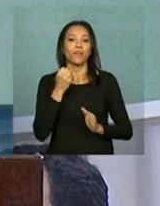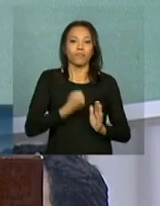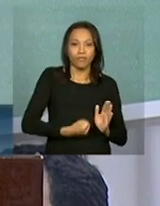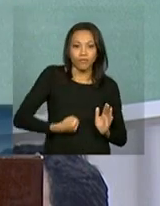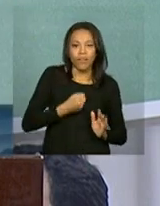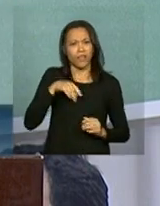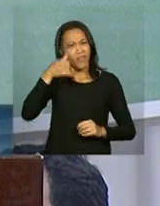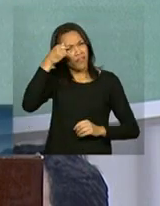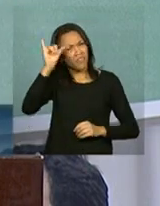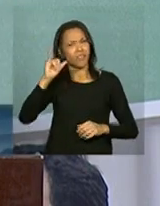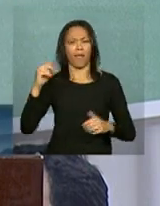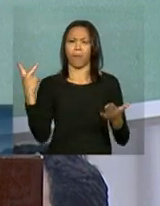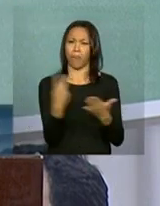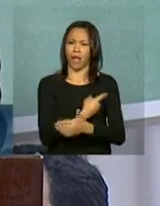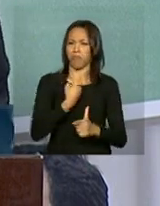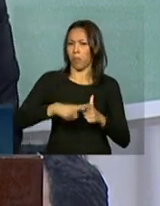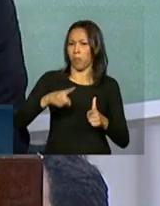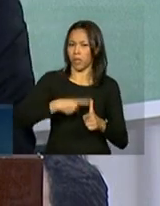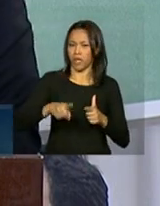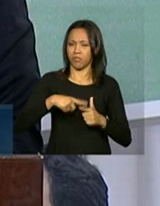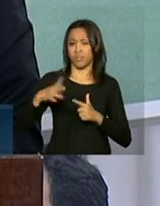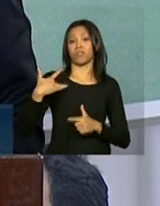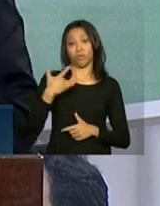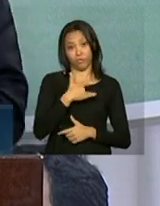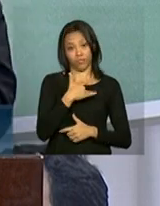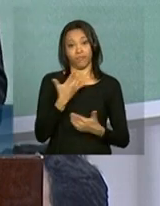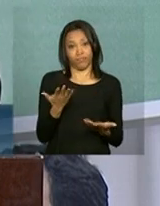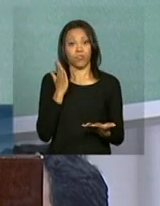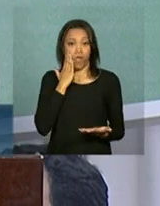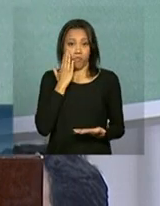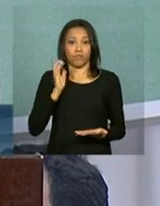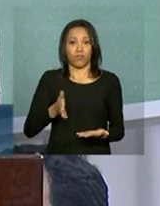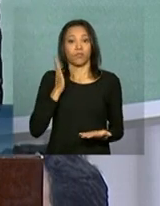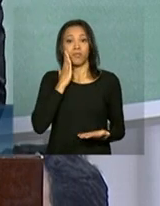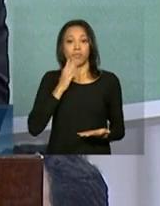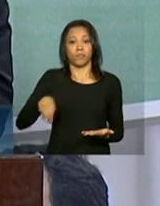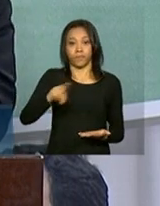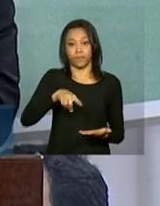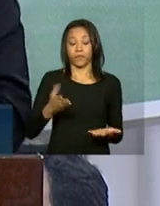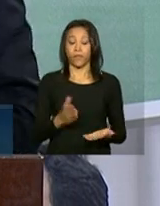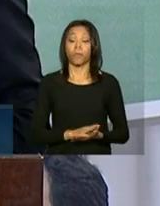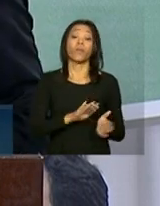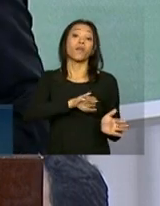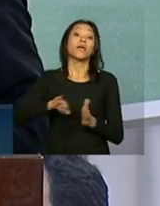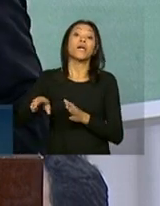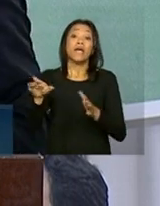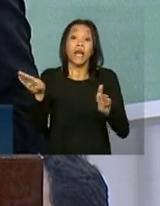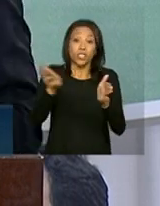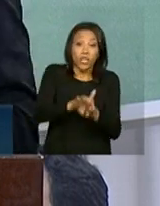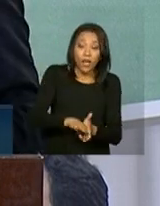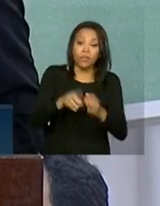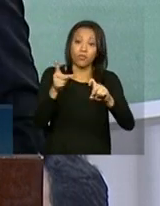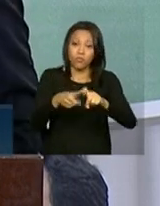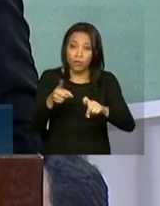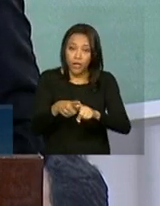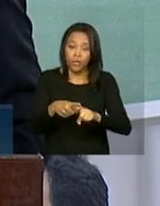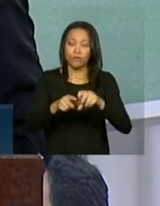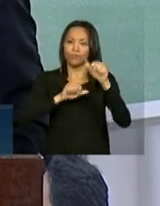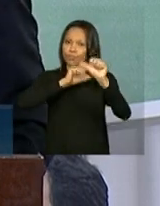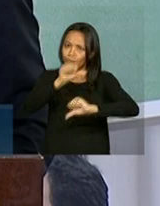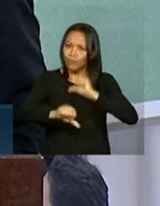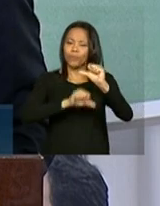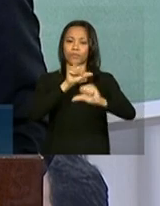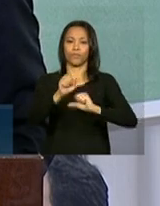evitar vários problemas de saúde que nós temos. Mas essa chegada dos médicos também, elas ajudam a mudar a